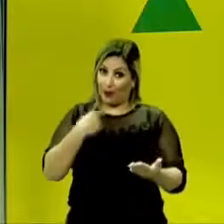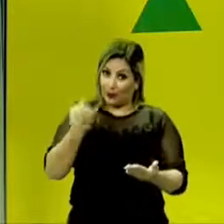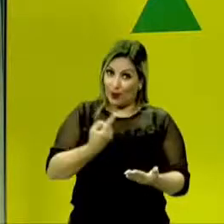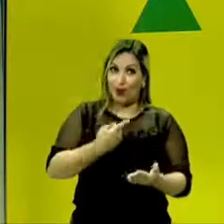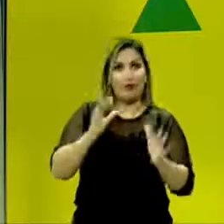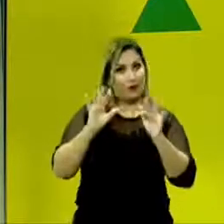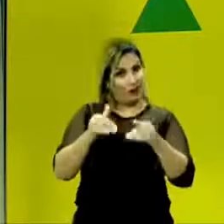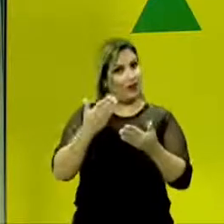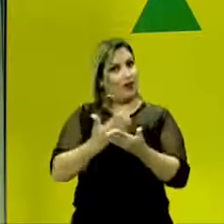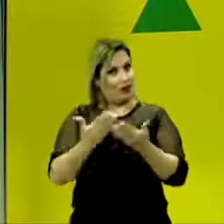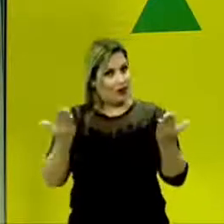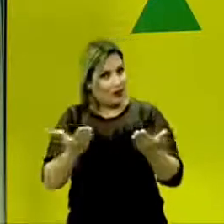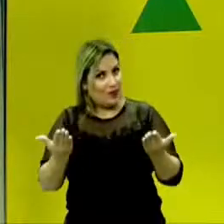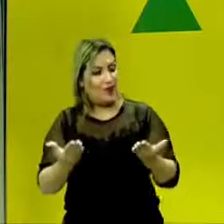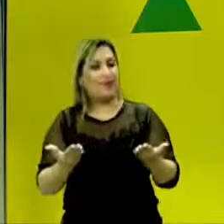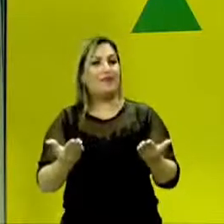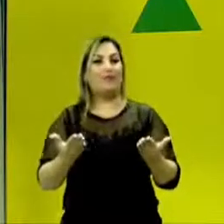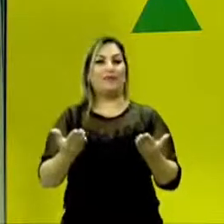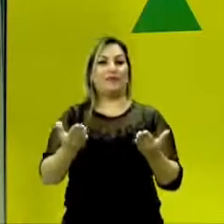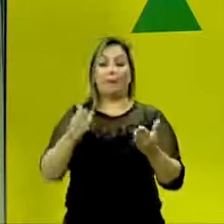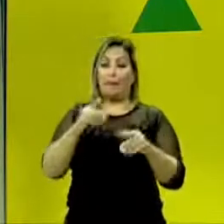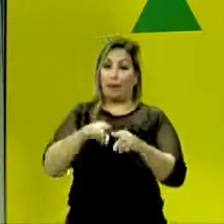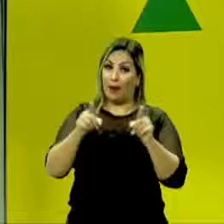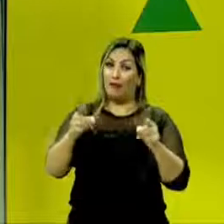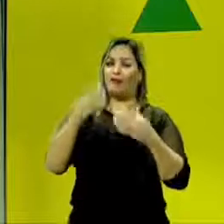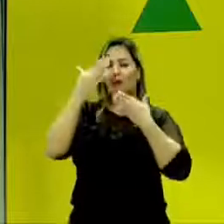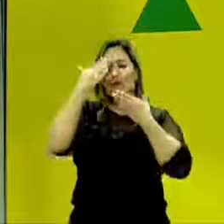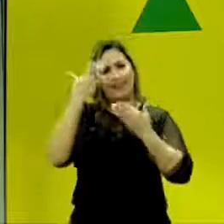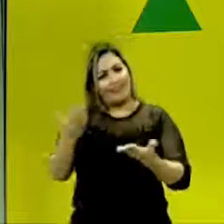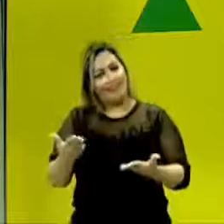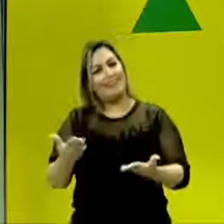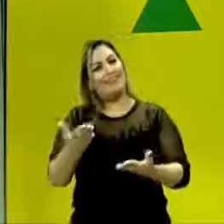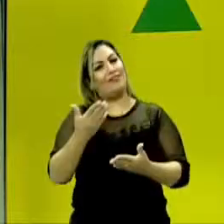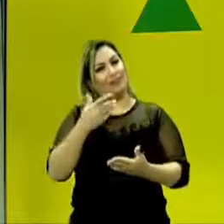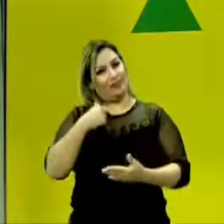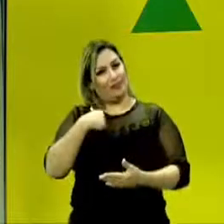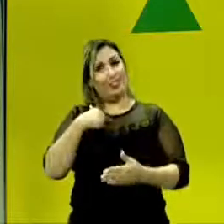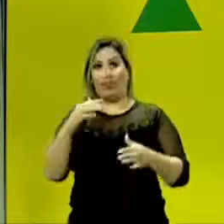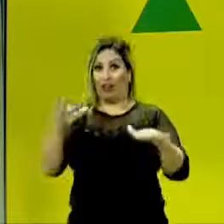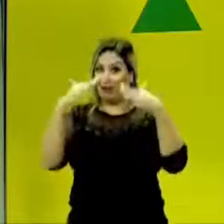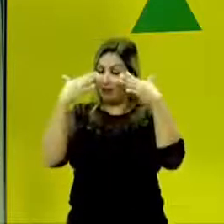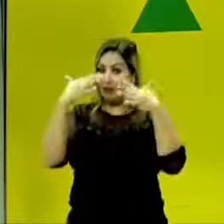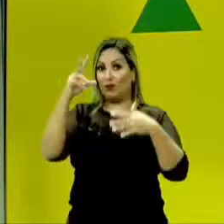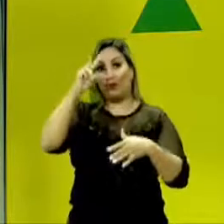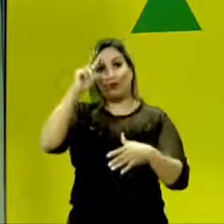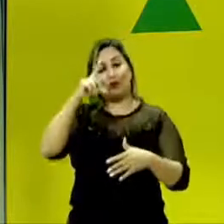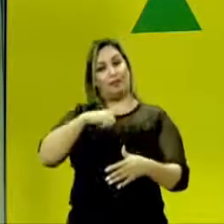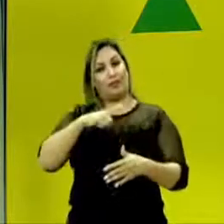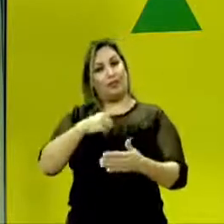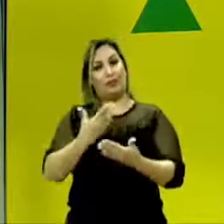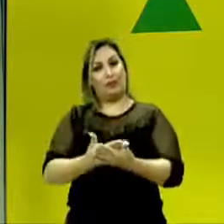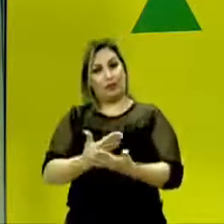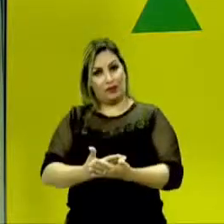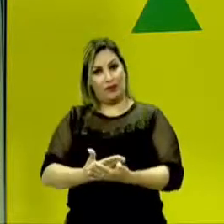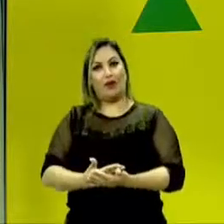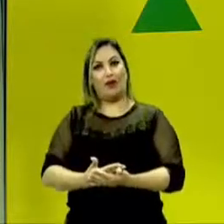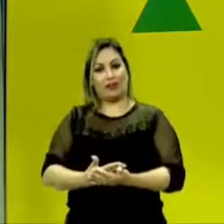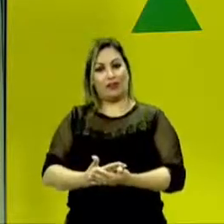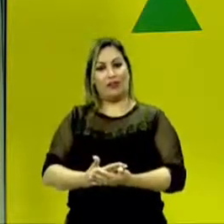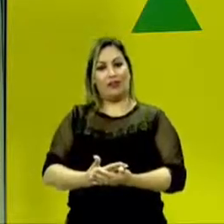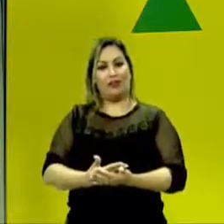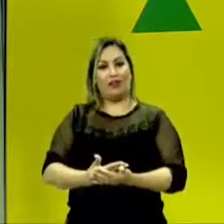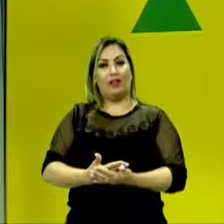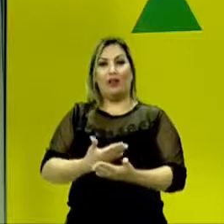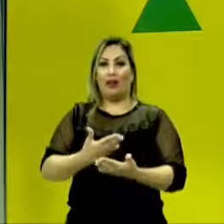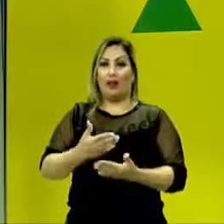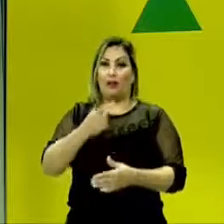nós encerramos a nossa aula por aqui, tá? Mas o meu muito obrigado a vocês. E fiquem ligados na segunda-feira, pois nós